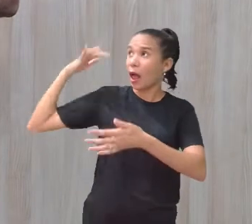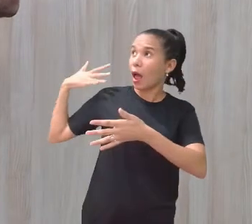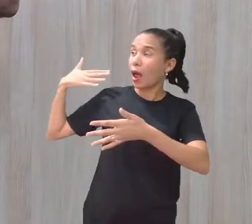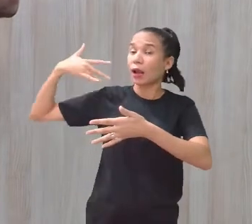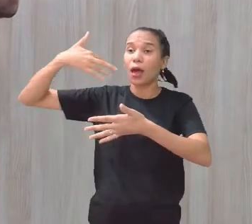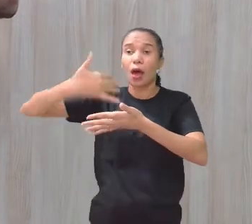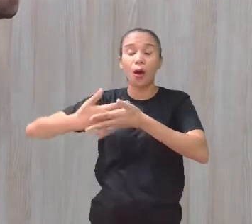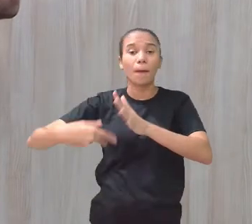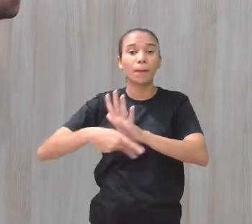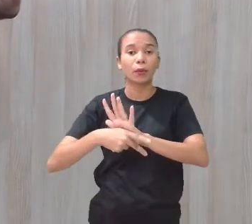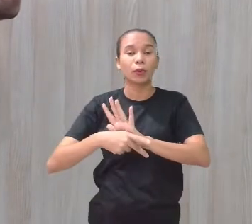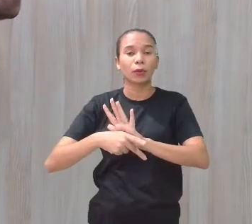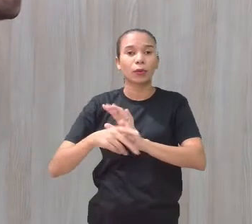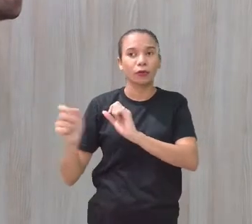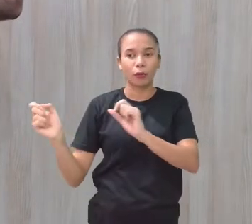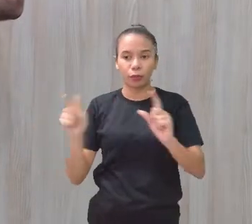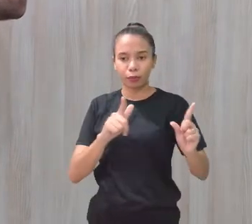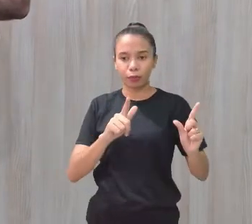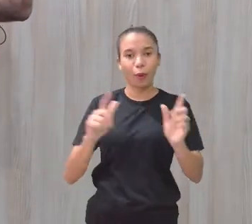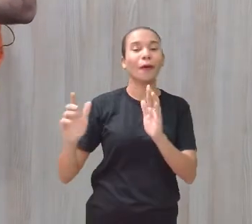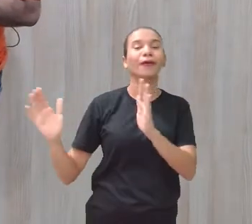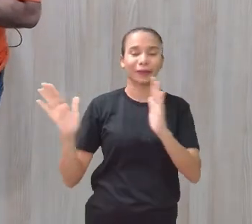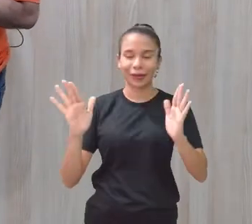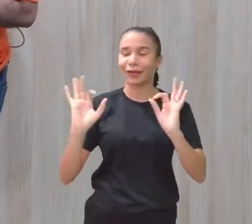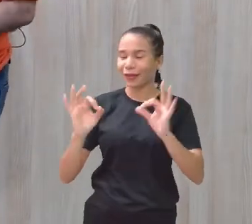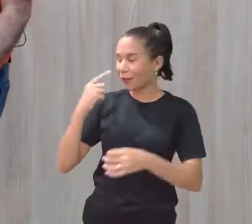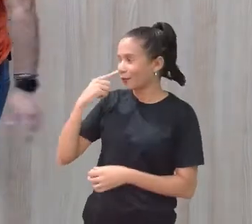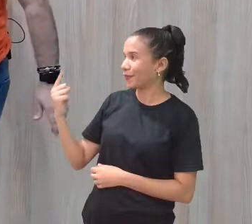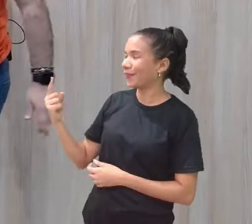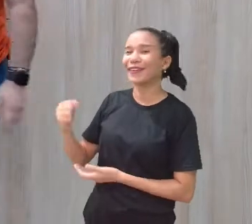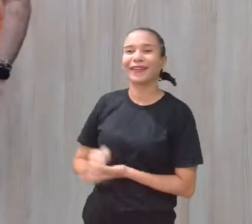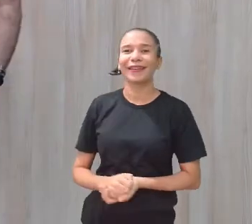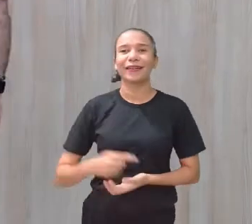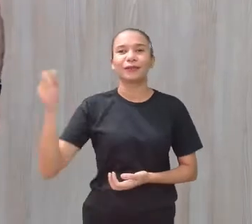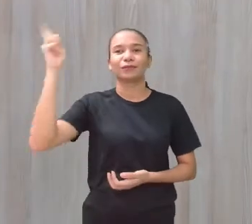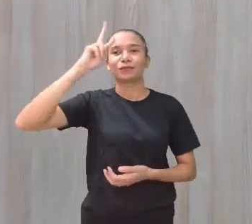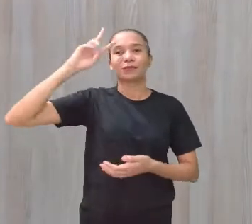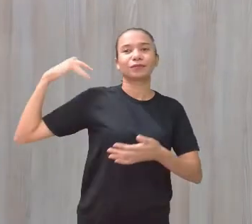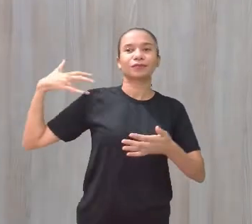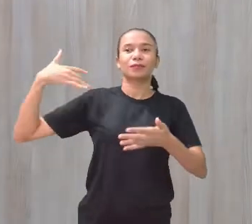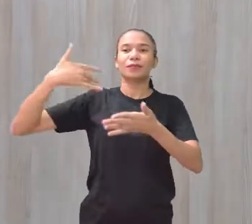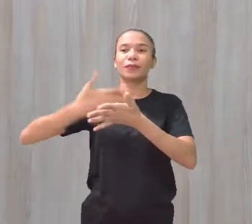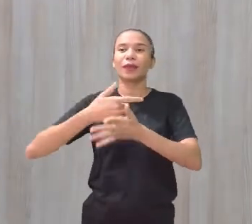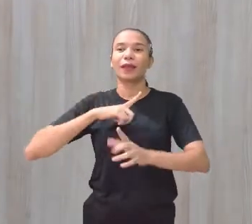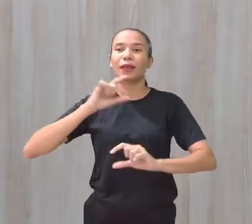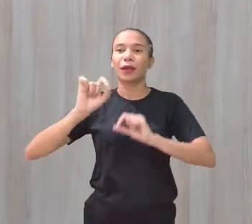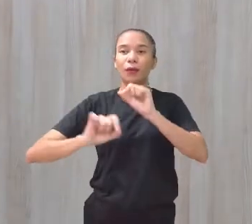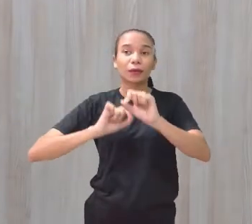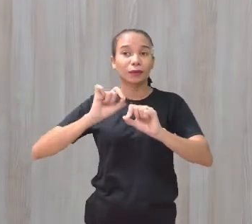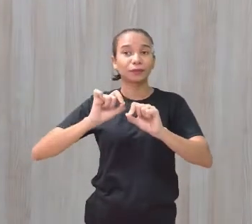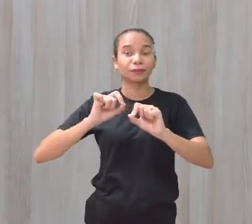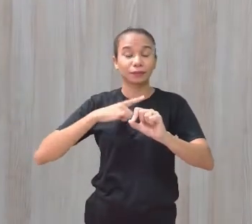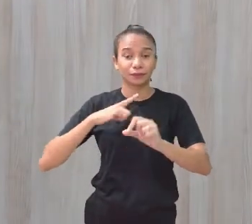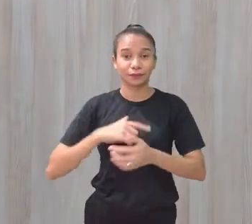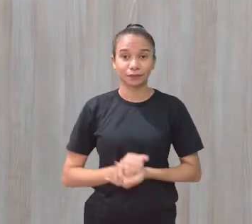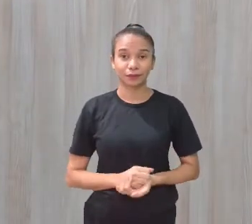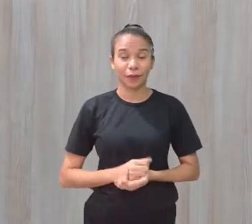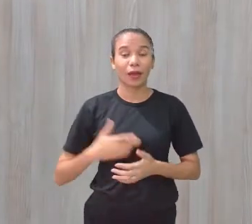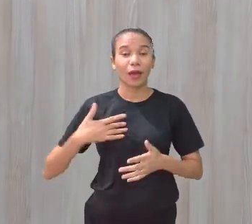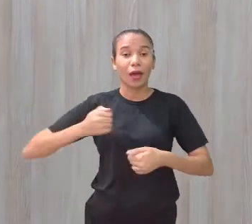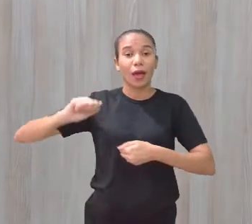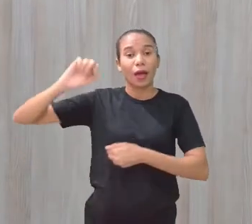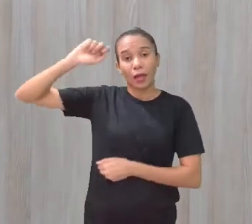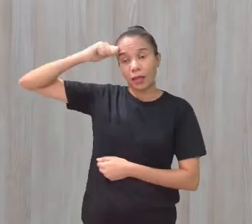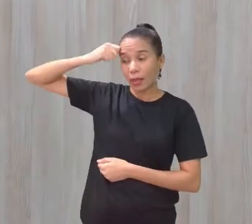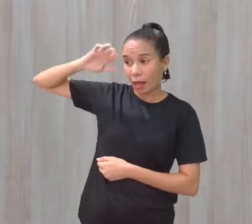Historicamente, eu fui demais aqui. Veja, então, historicamente, né, a gente tem o quê? O